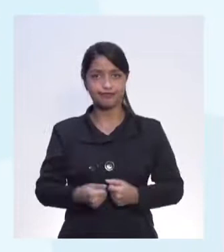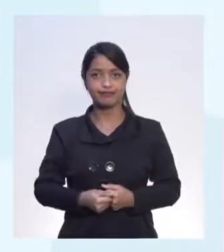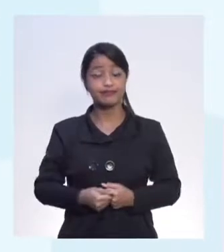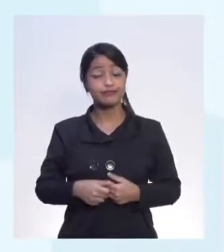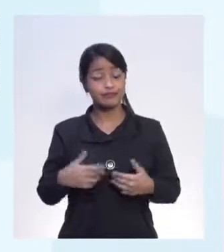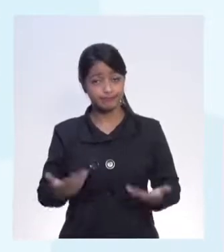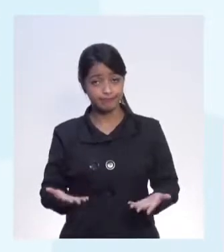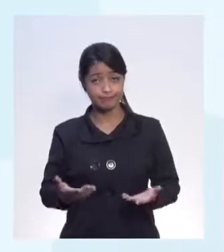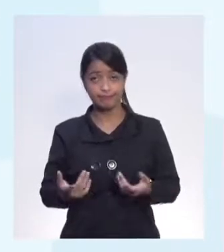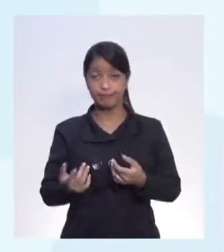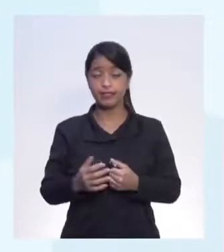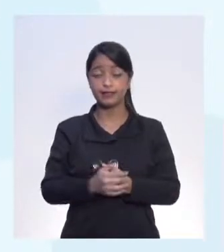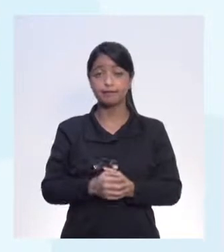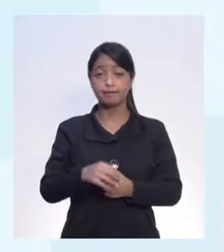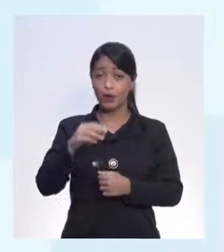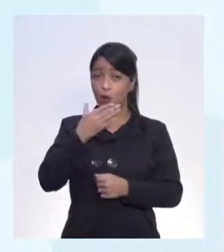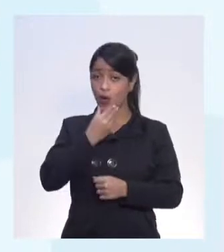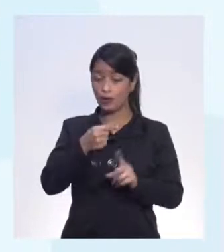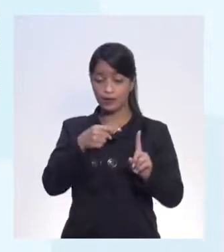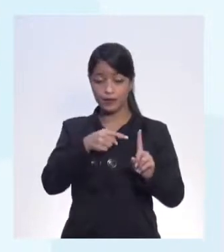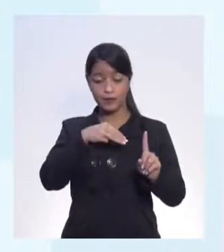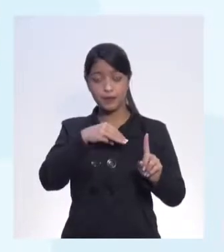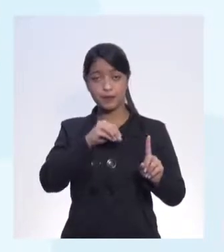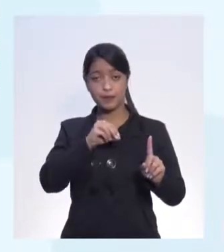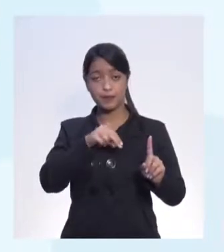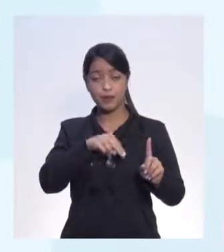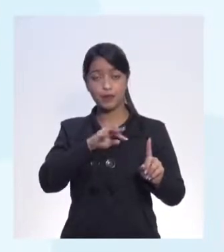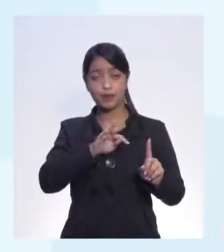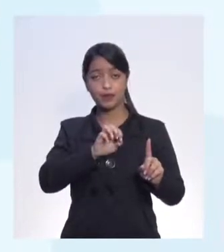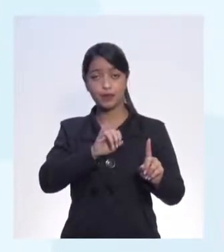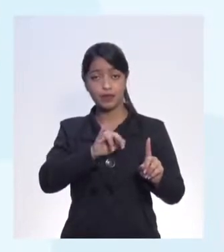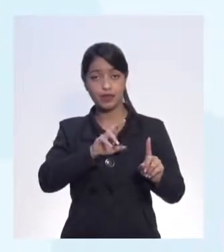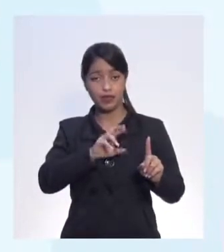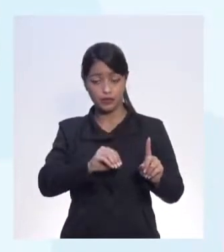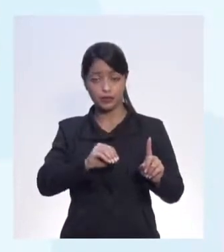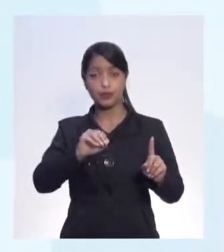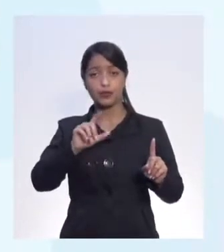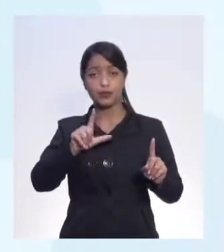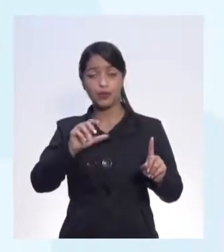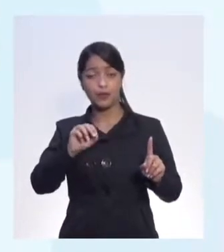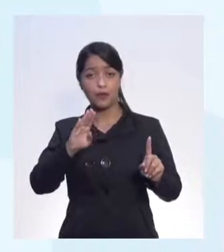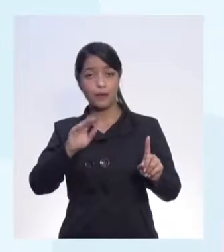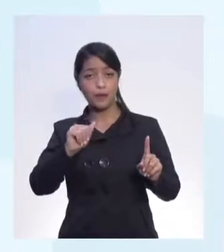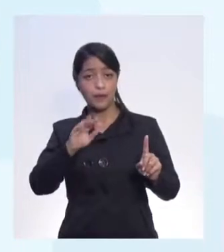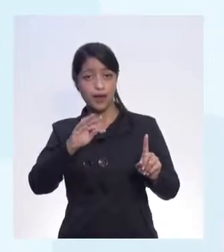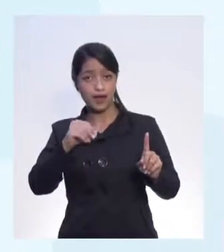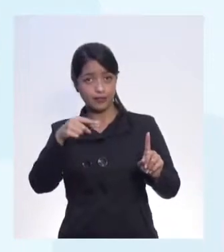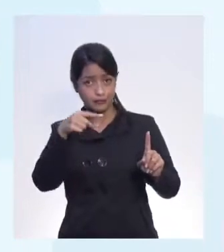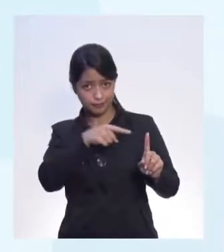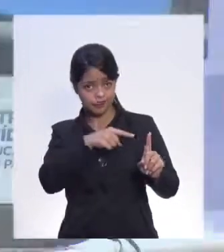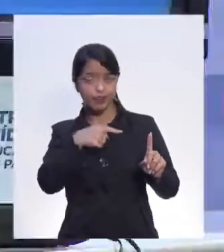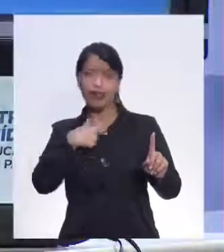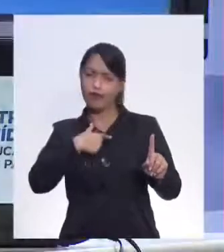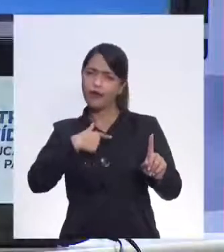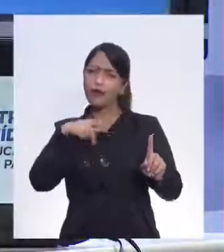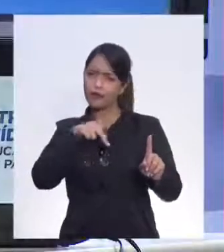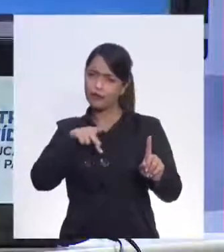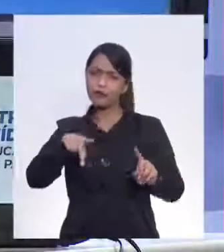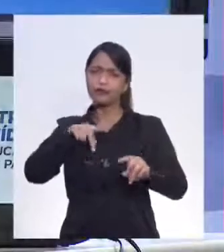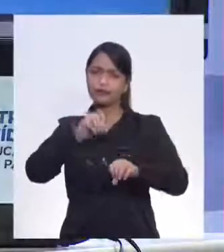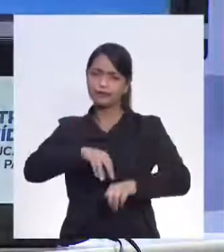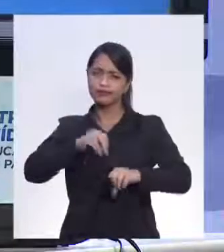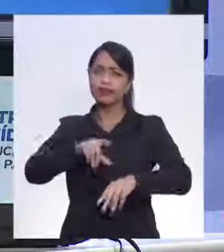Monteiro Lobato, eu ainda mais que fui, né, sempre sou, aliás, sou professora também de literatura, trabalhei com